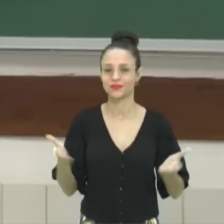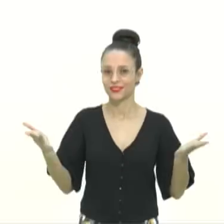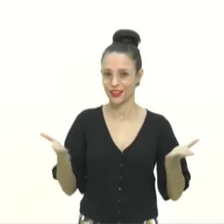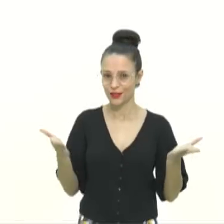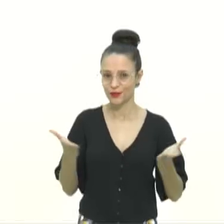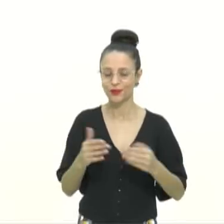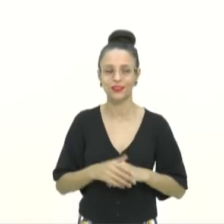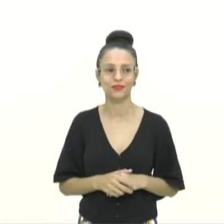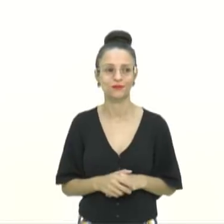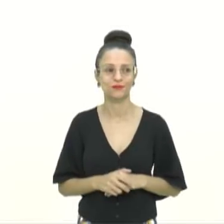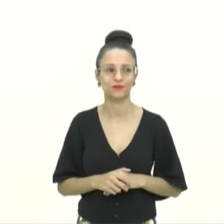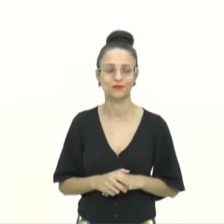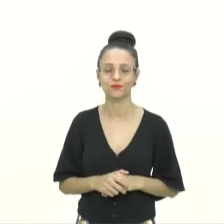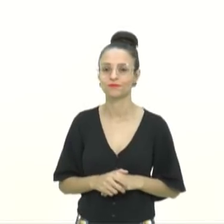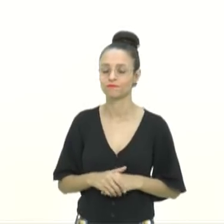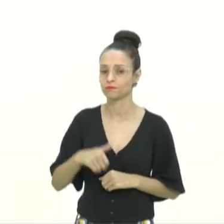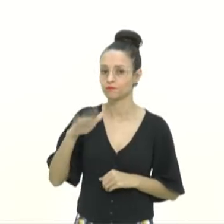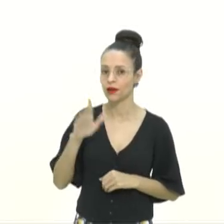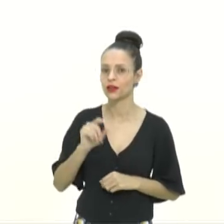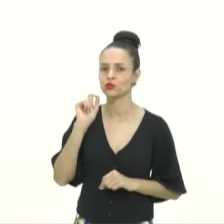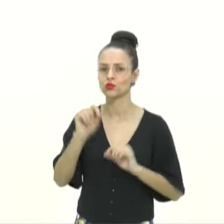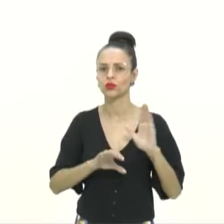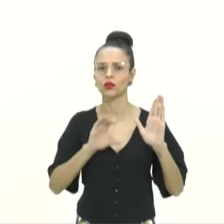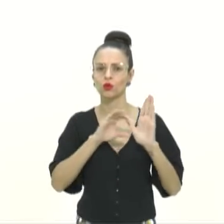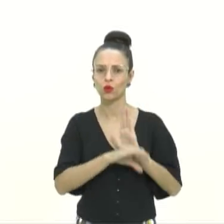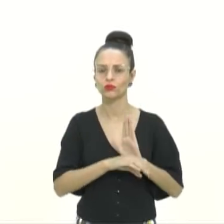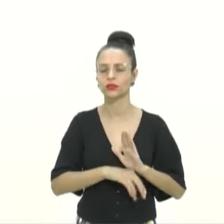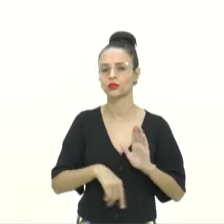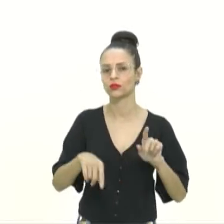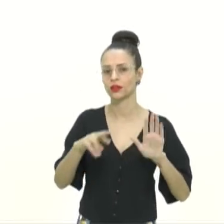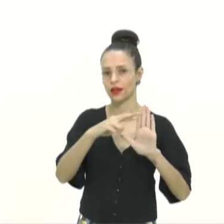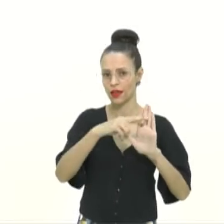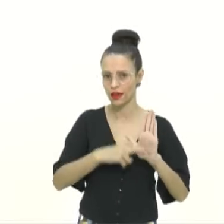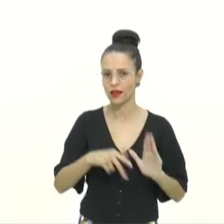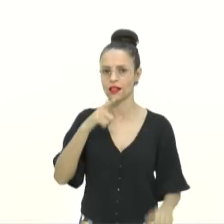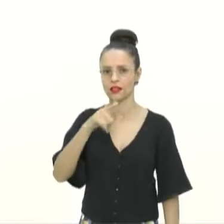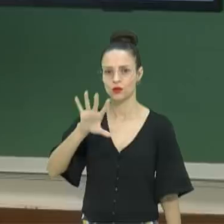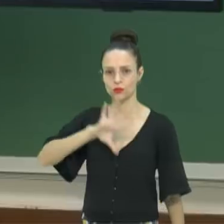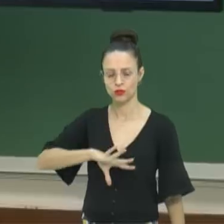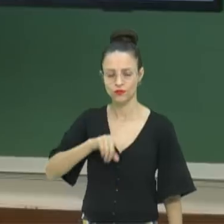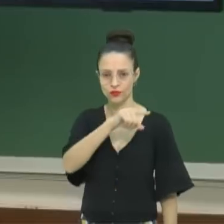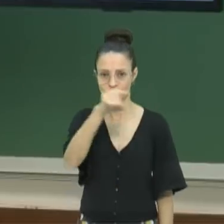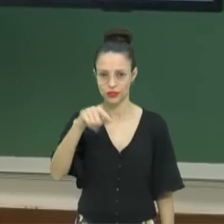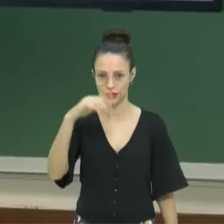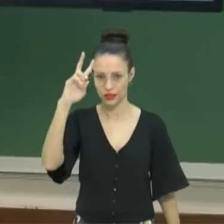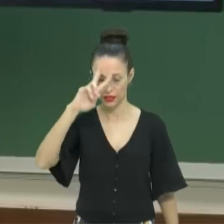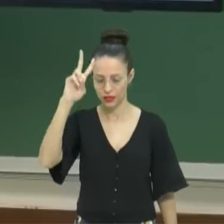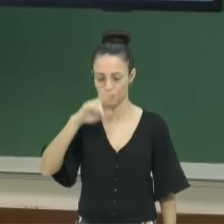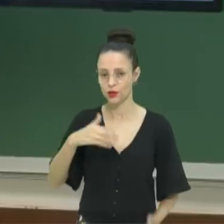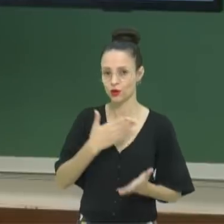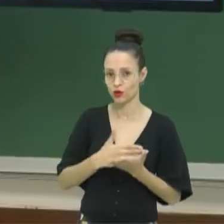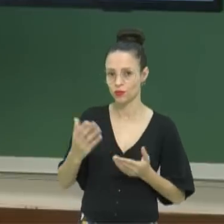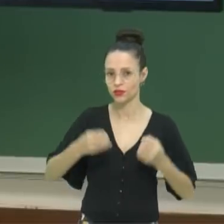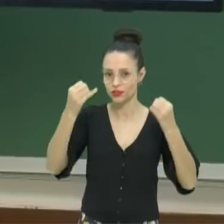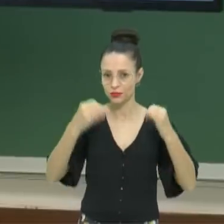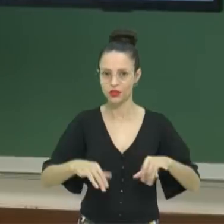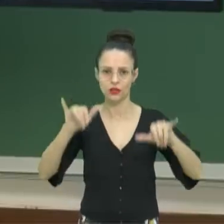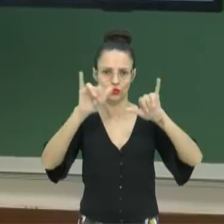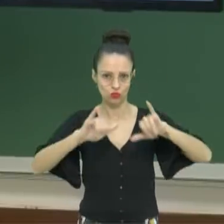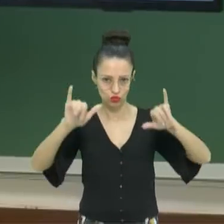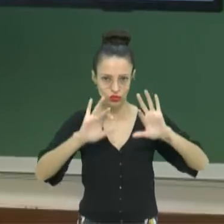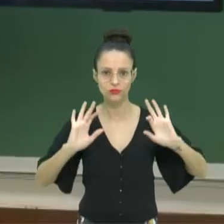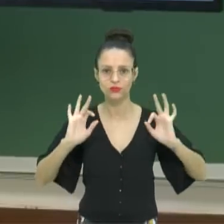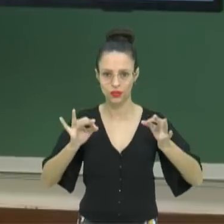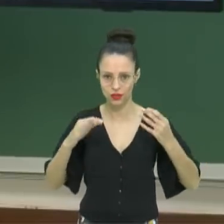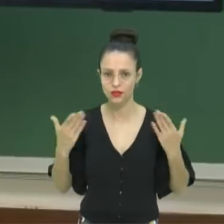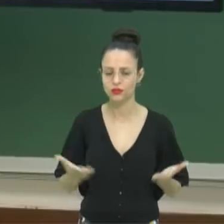Agora, pessoal, nós vamos aprofundar os conceitos e regrinhas da nossa língua portuguesa. Você lembra que no começo nós falamos da notícia,